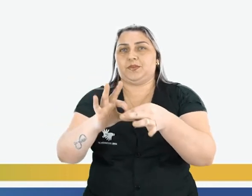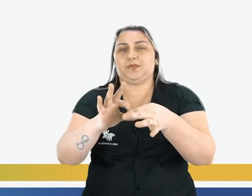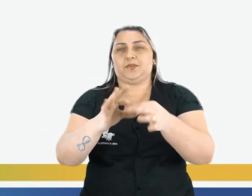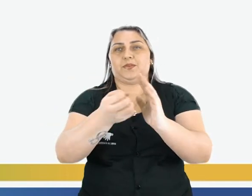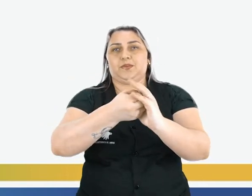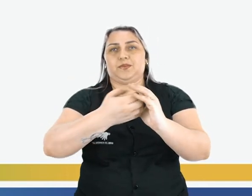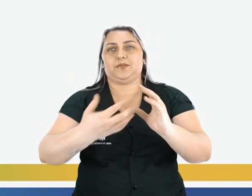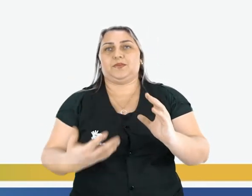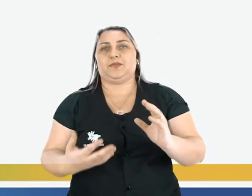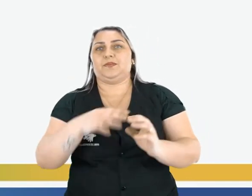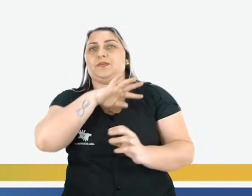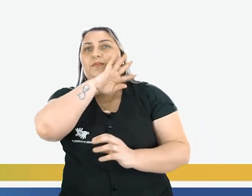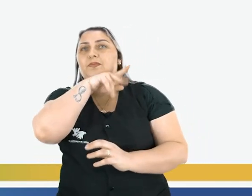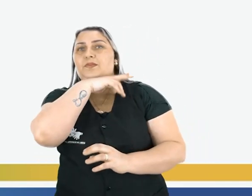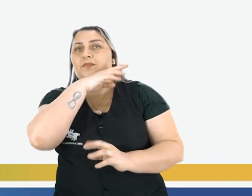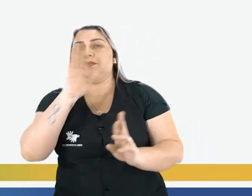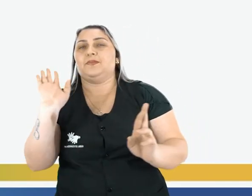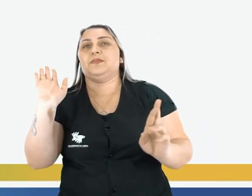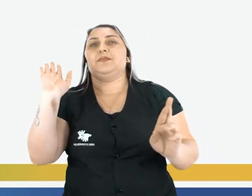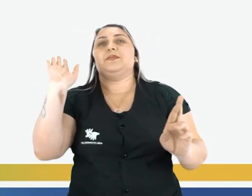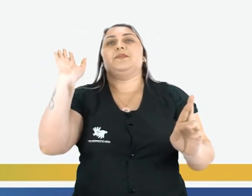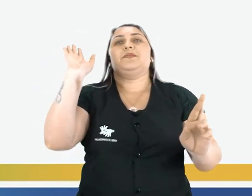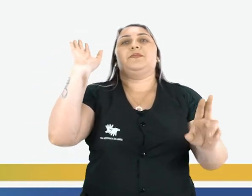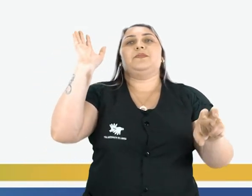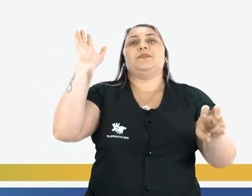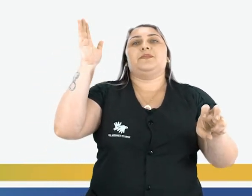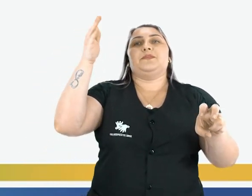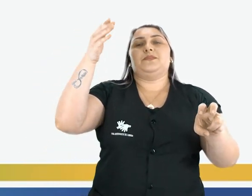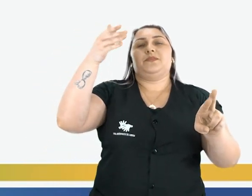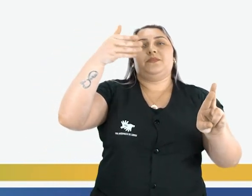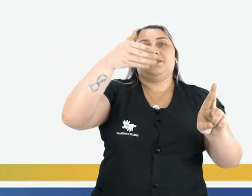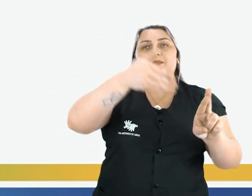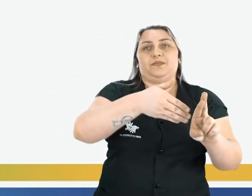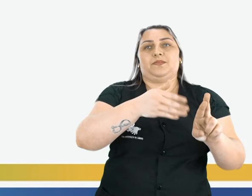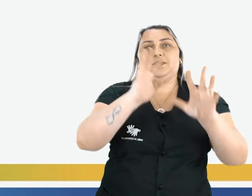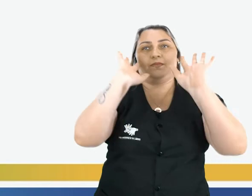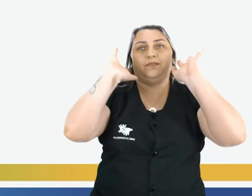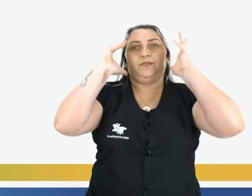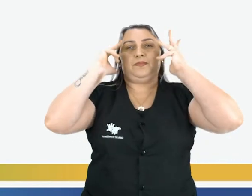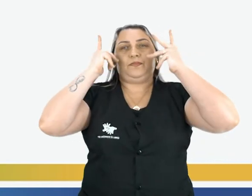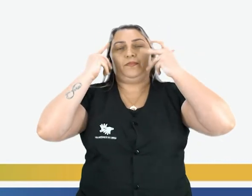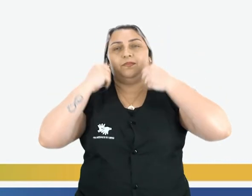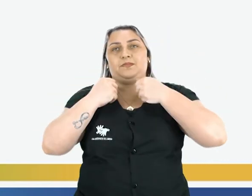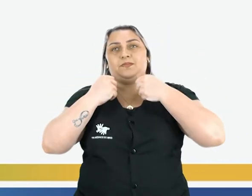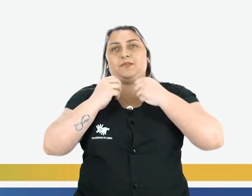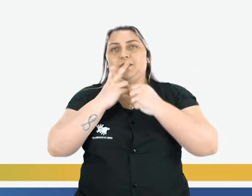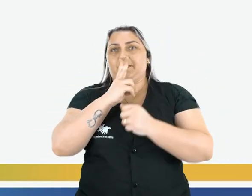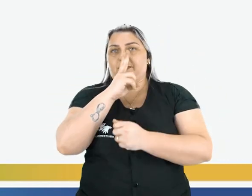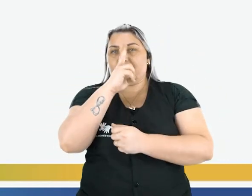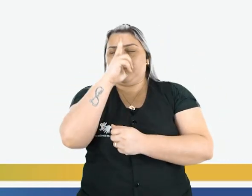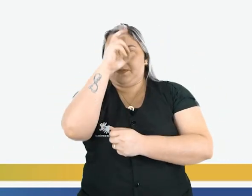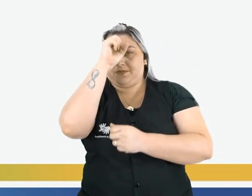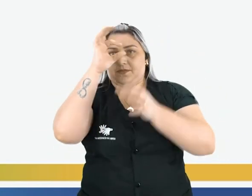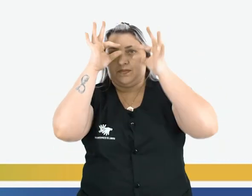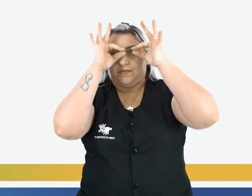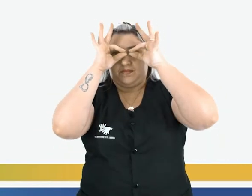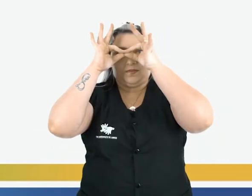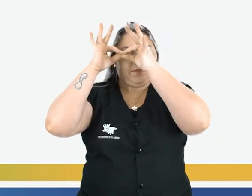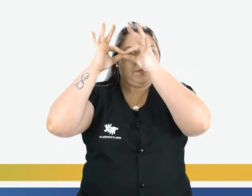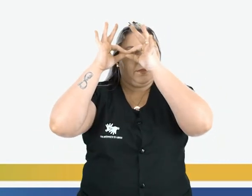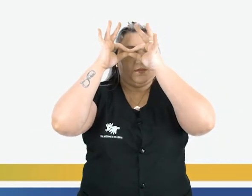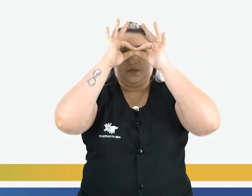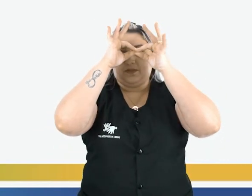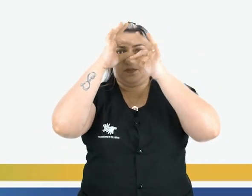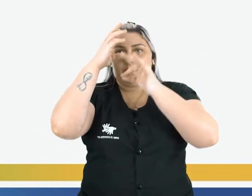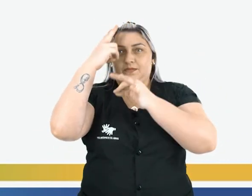às características que os animais representam. Por exemplo, o leão tem a força, a coruja,